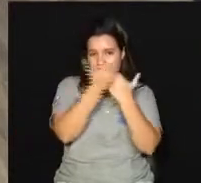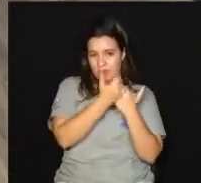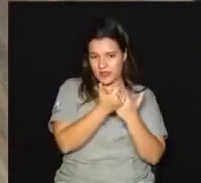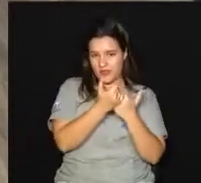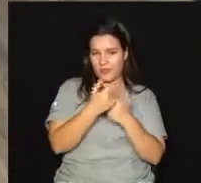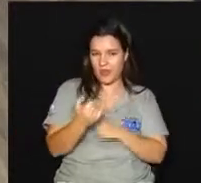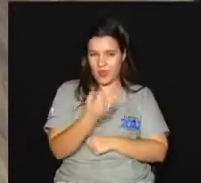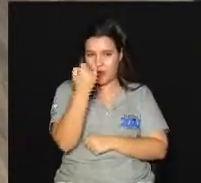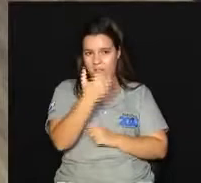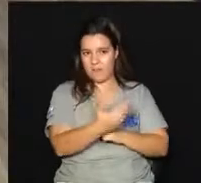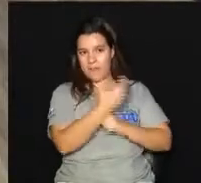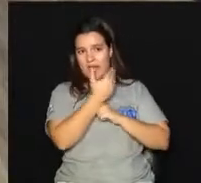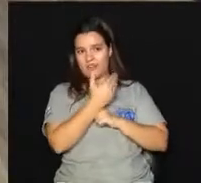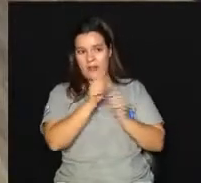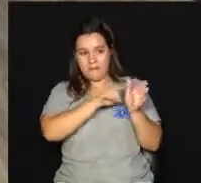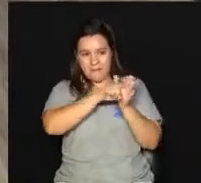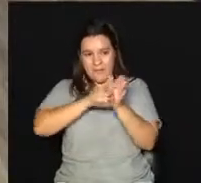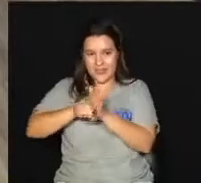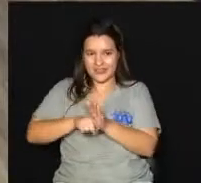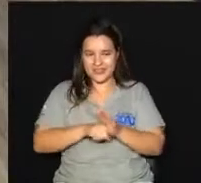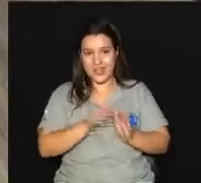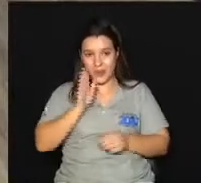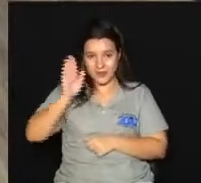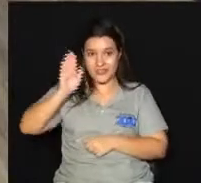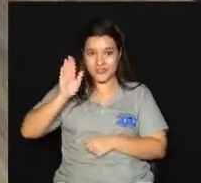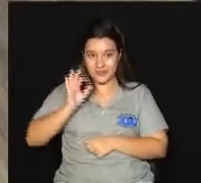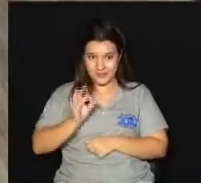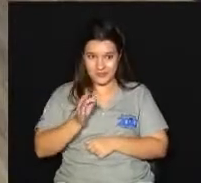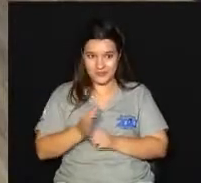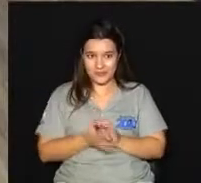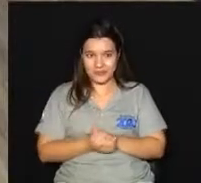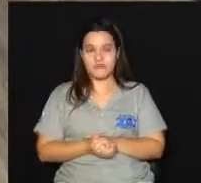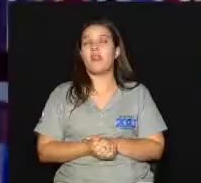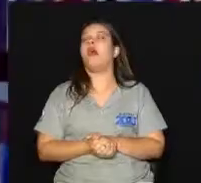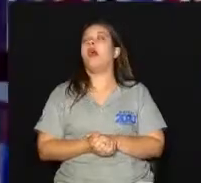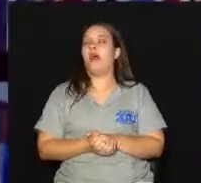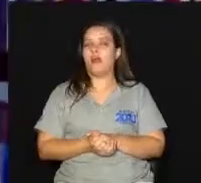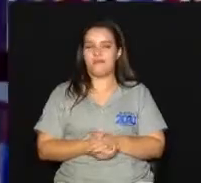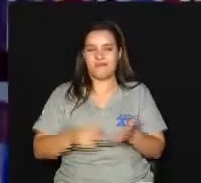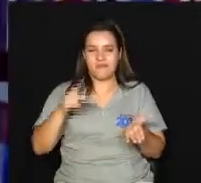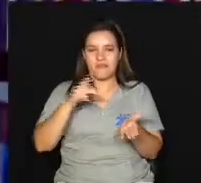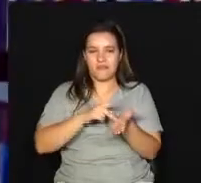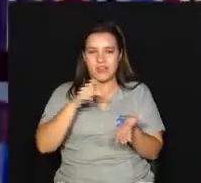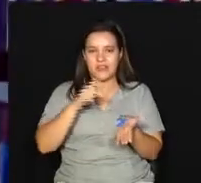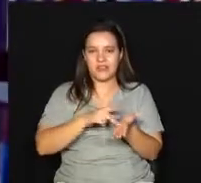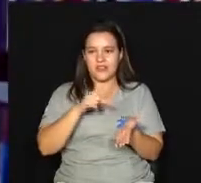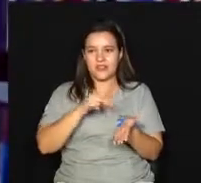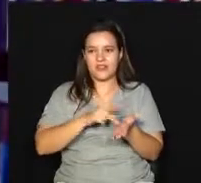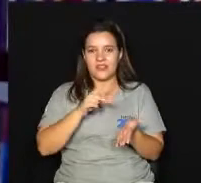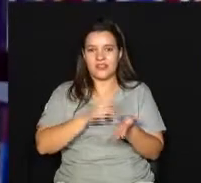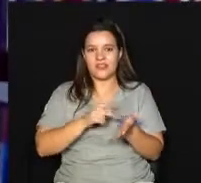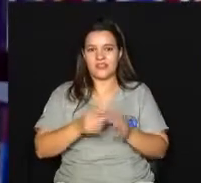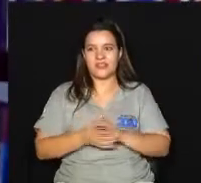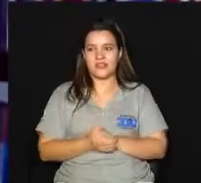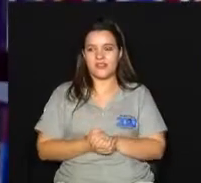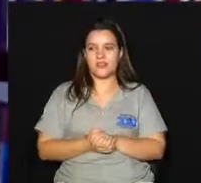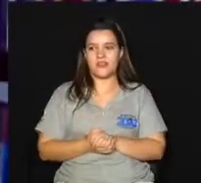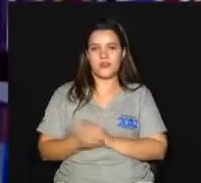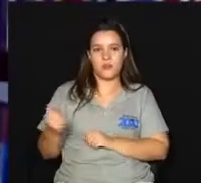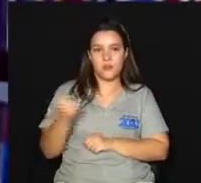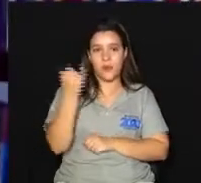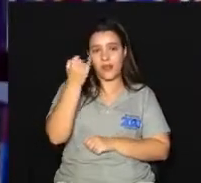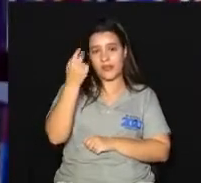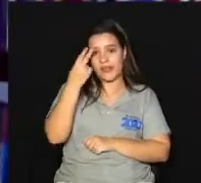ser fundamental? Ah, sim, sem dúvida. Porque é muito importante